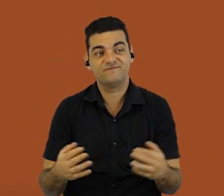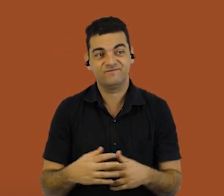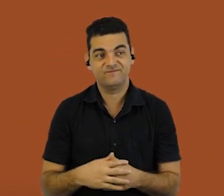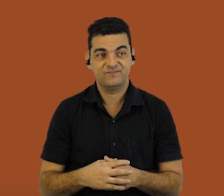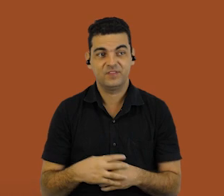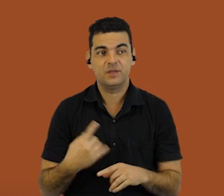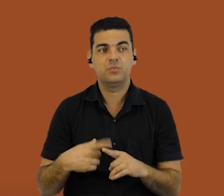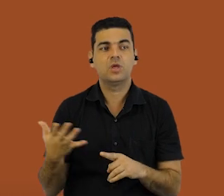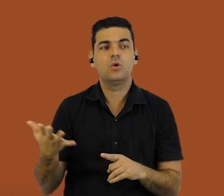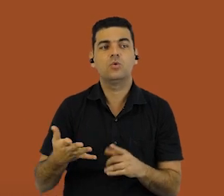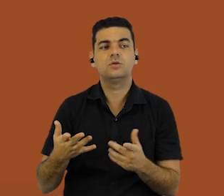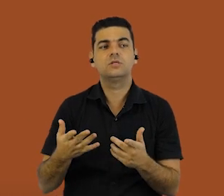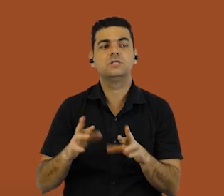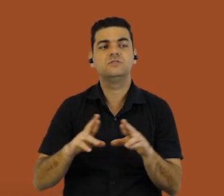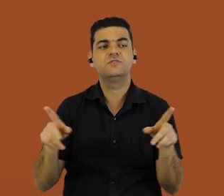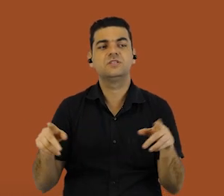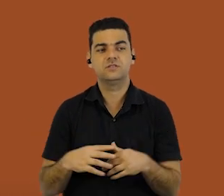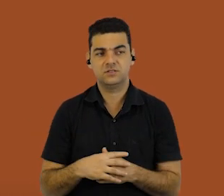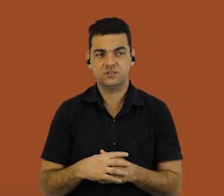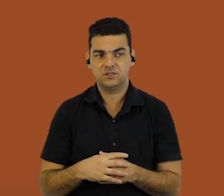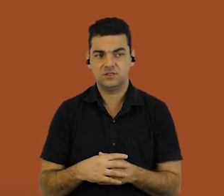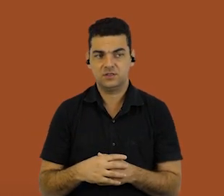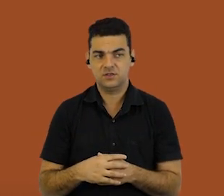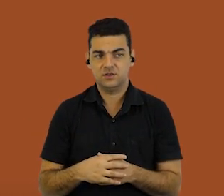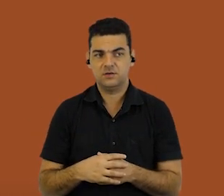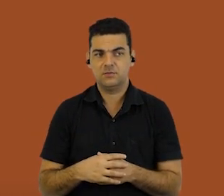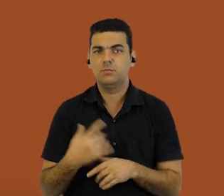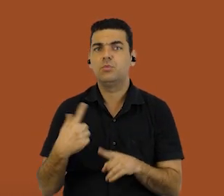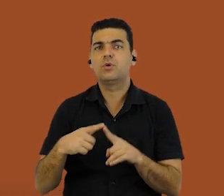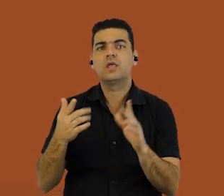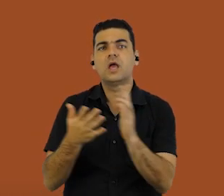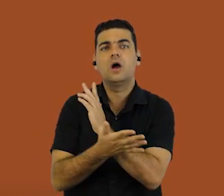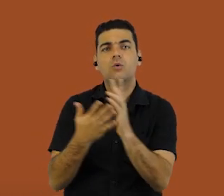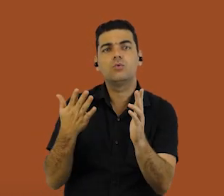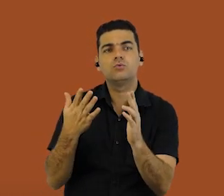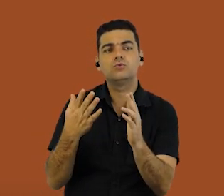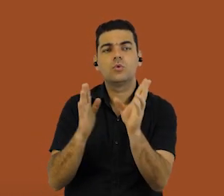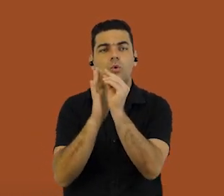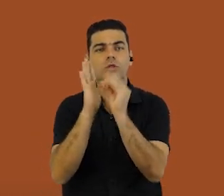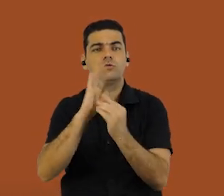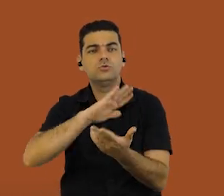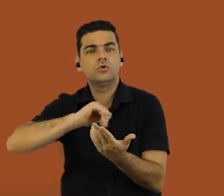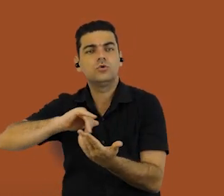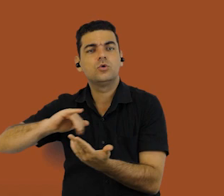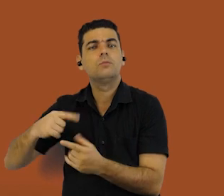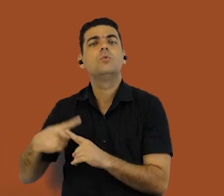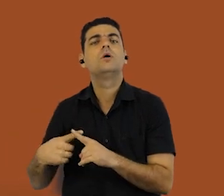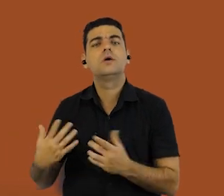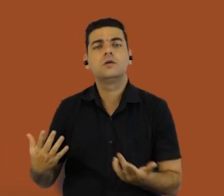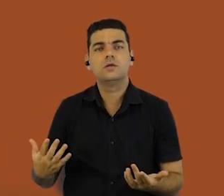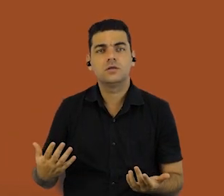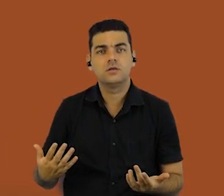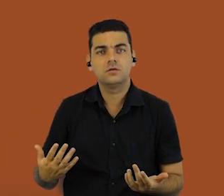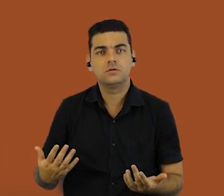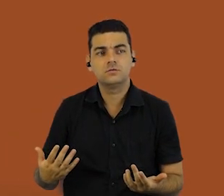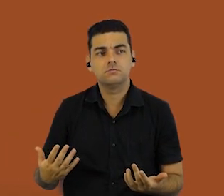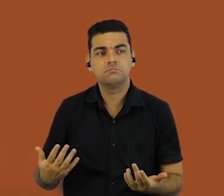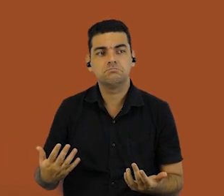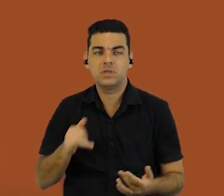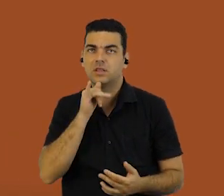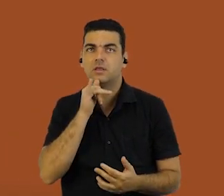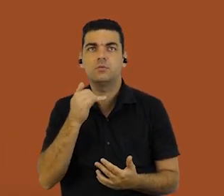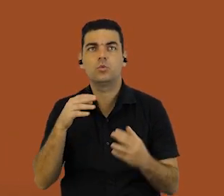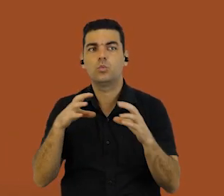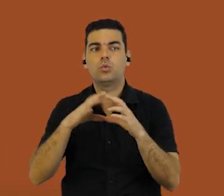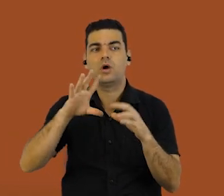E por que outros não estão ali? Por que outros saberes foram invisibilizados, foram negados, né? Por que os